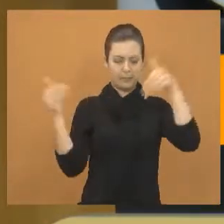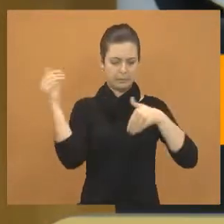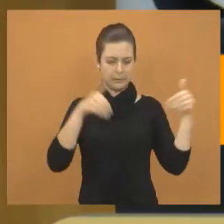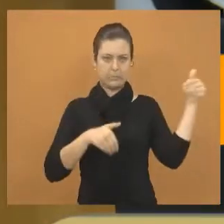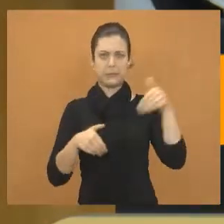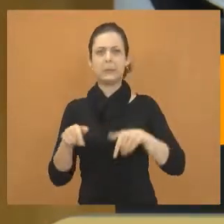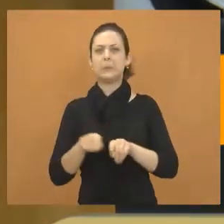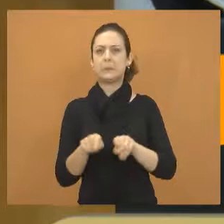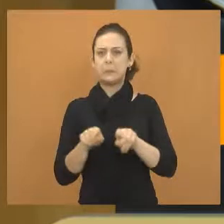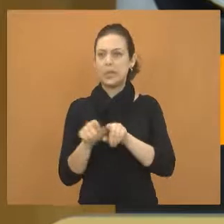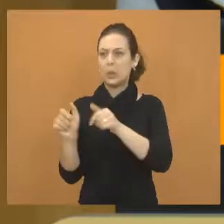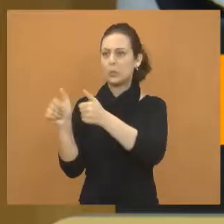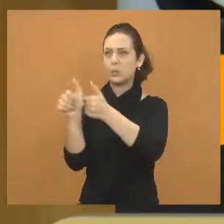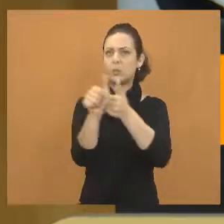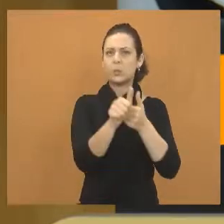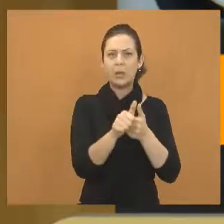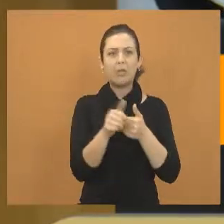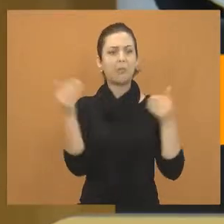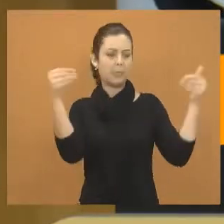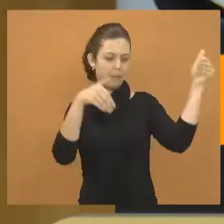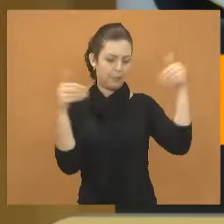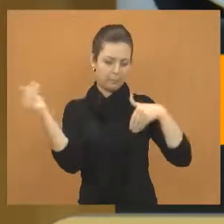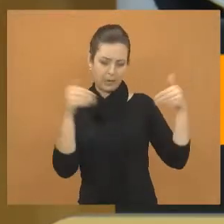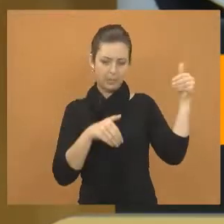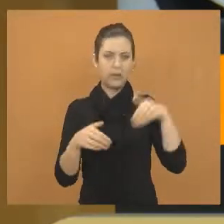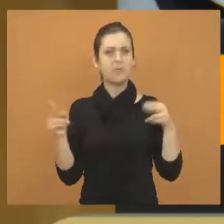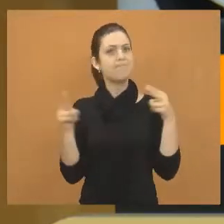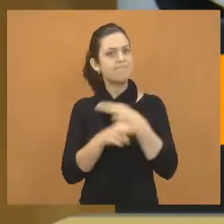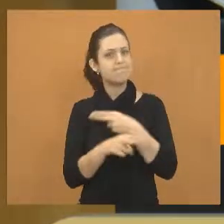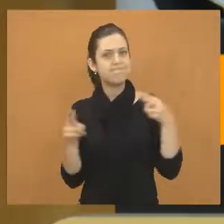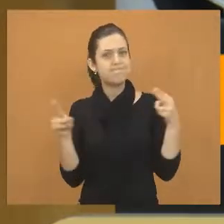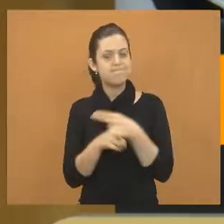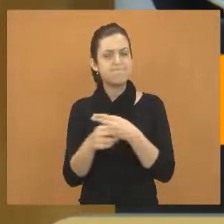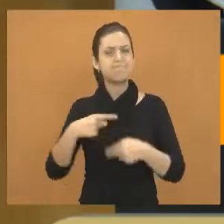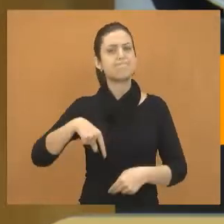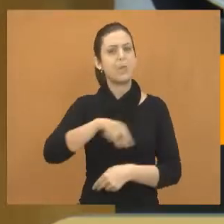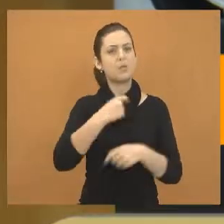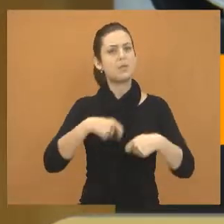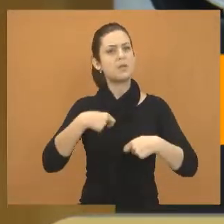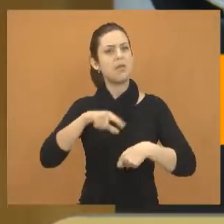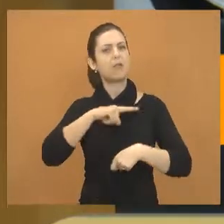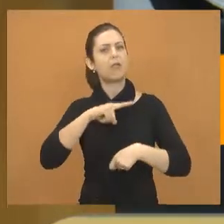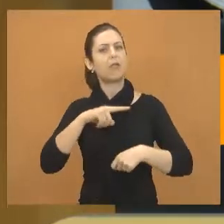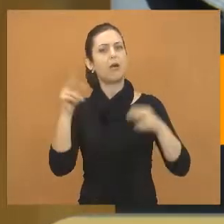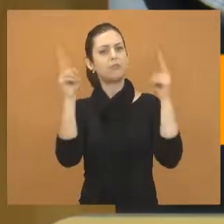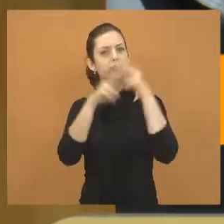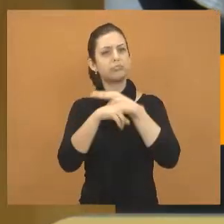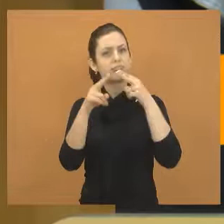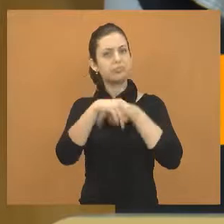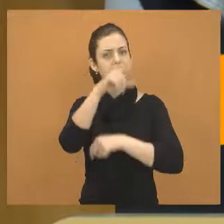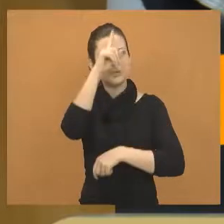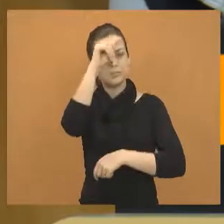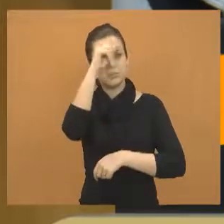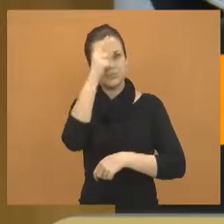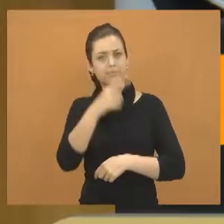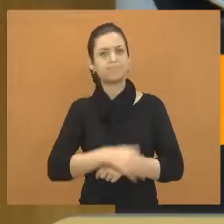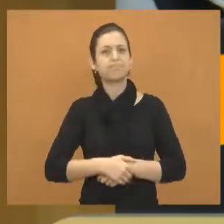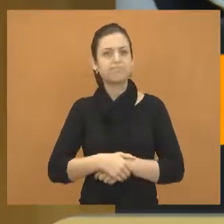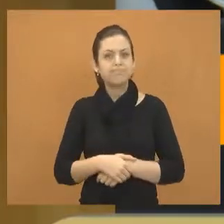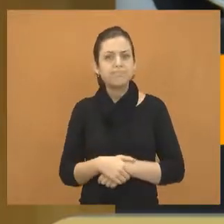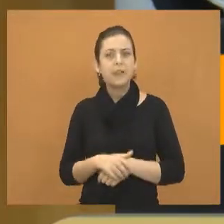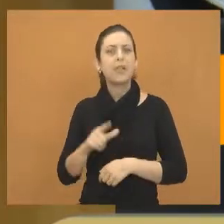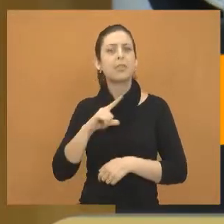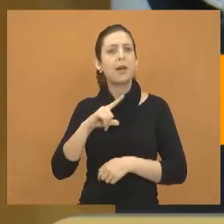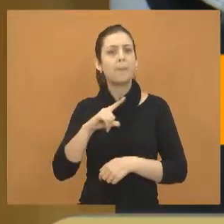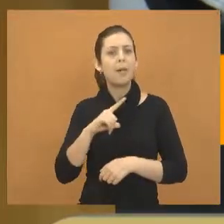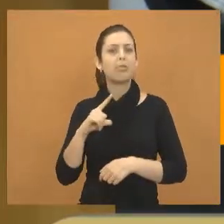ela também serve os municípios vizinhos. Isso é urgente, a gente ter um pronto-socorro. Somos cercados